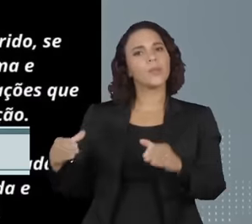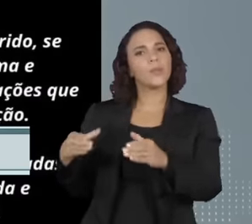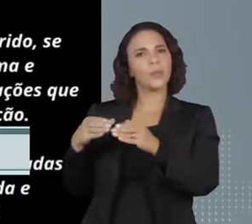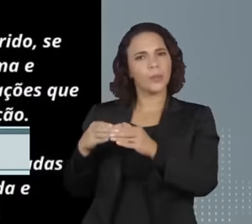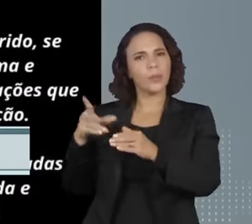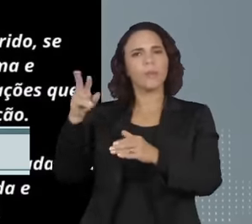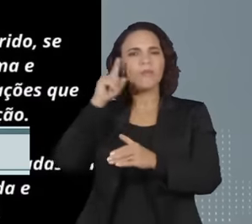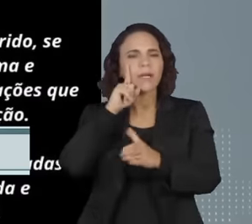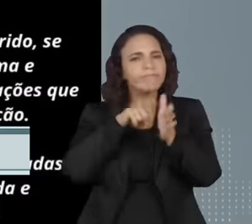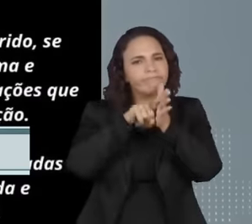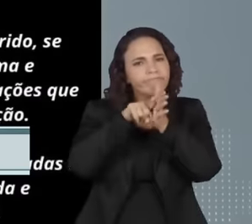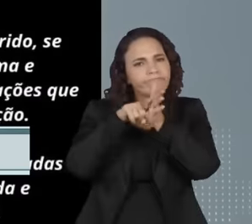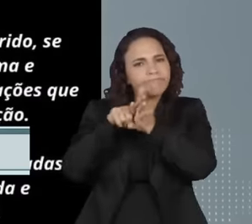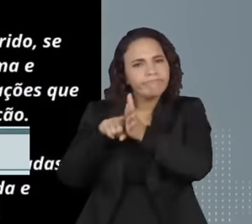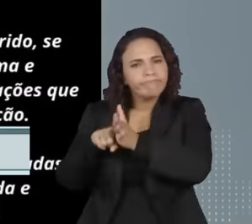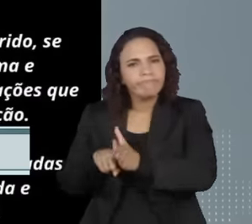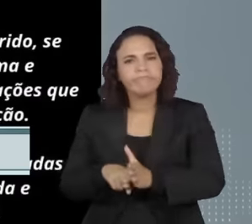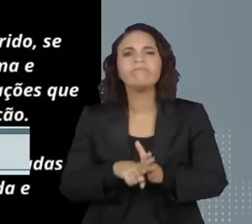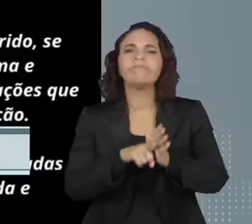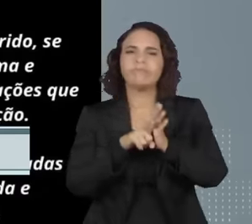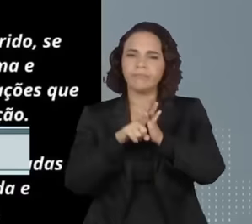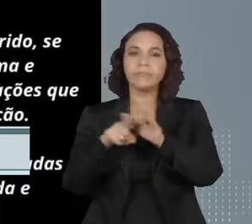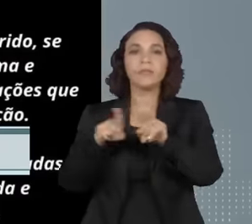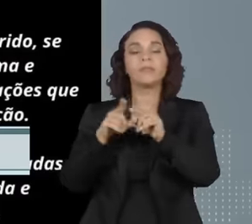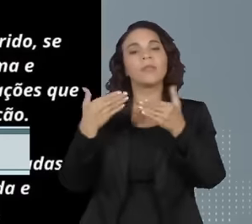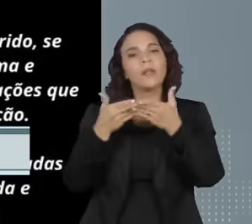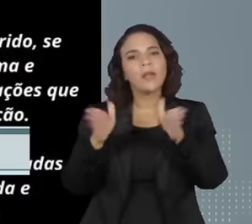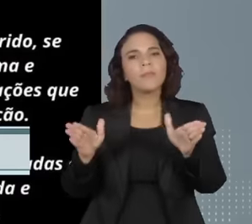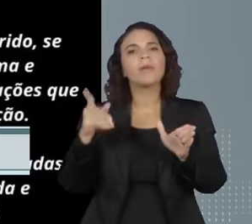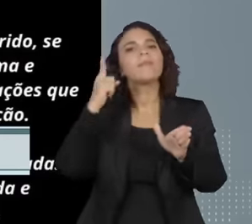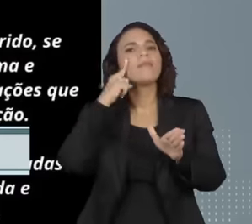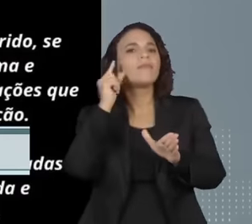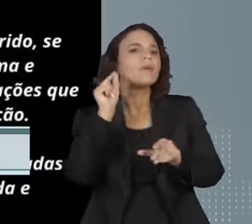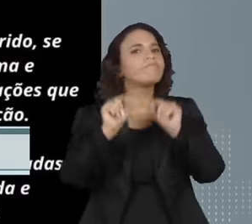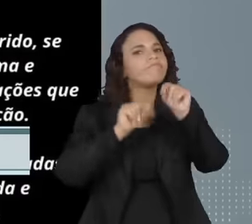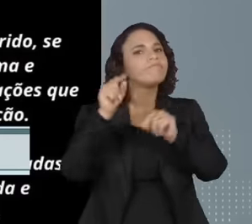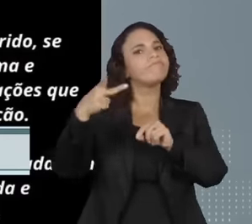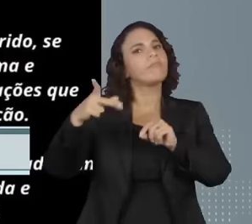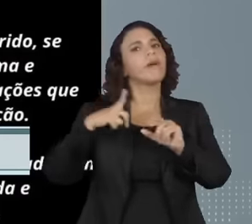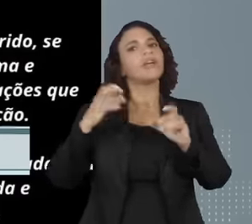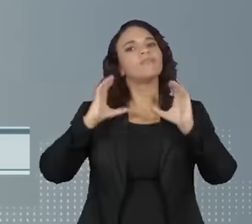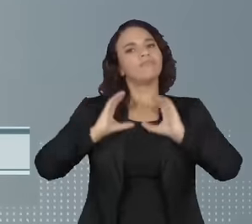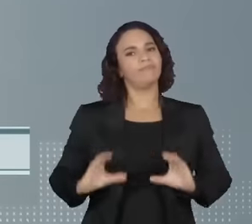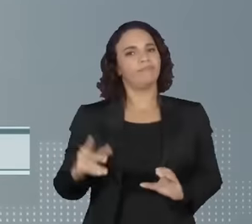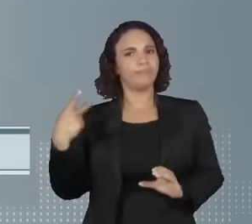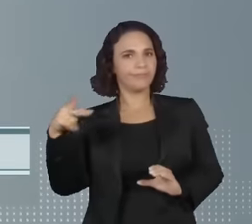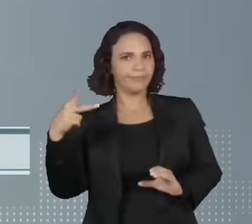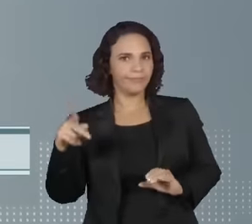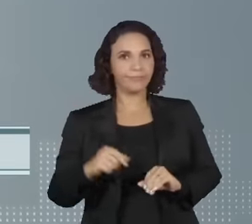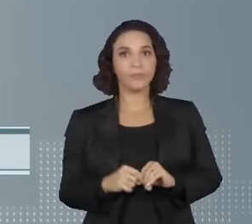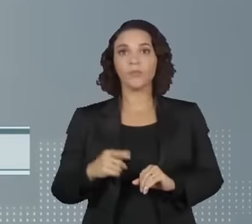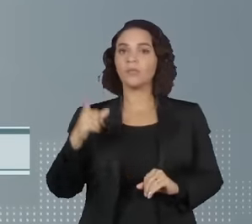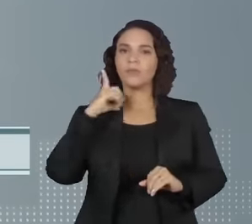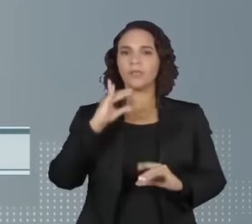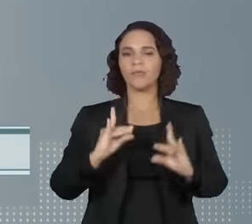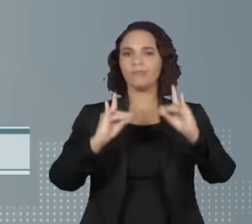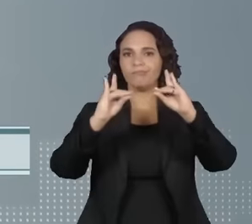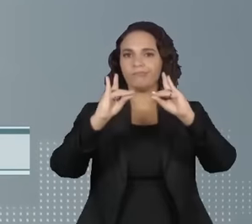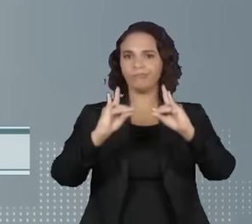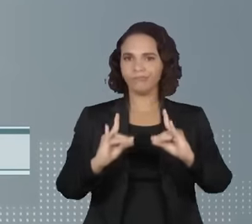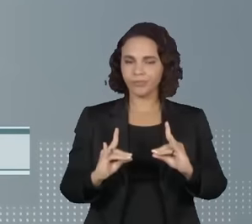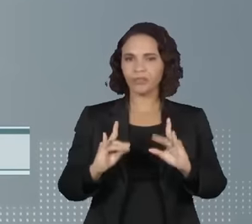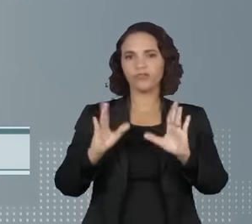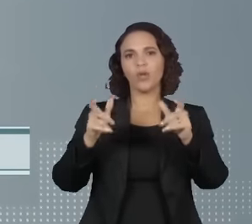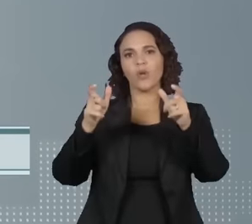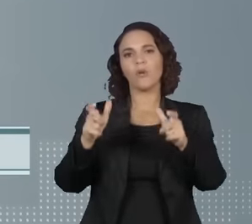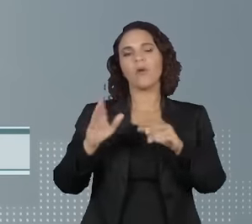Maranhão informou que a Corporação abriu um procedimento interno para apurar o caso o corpo de Marcos Vinícius da Silva foi